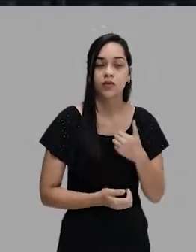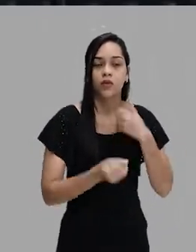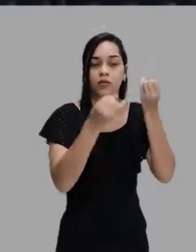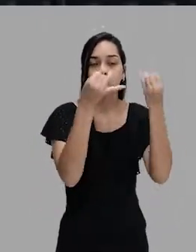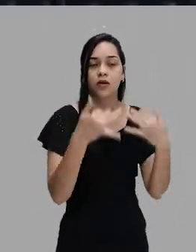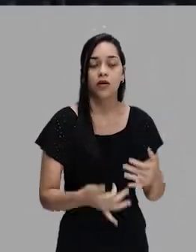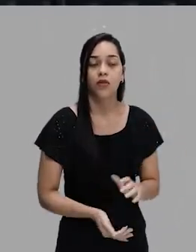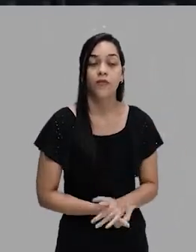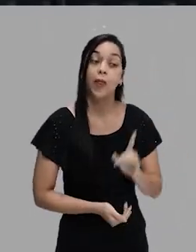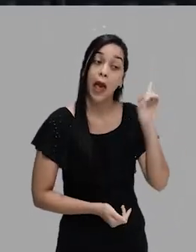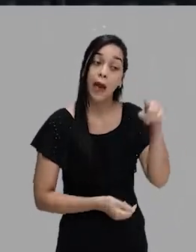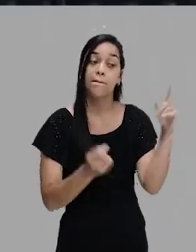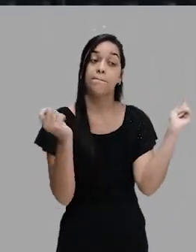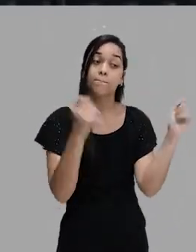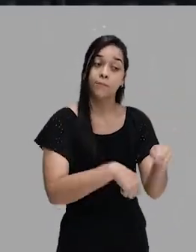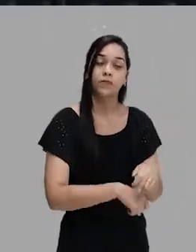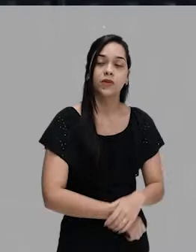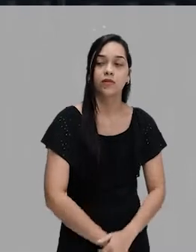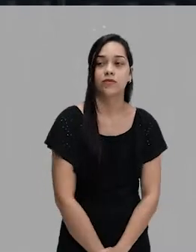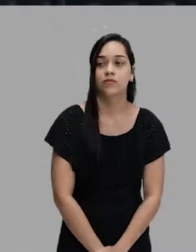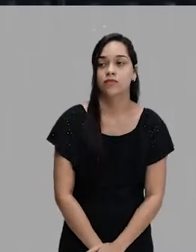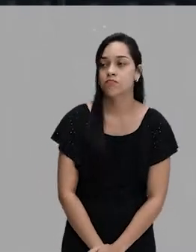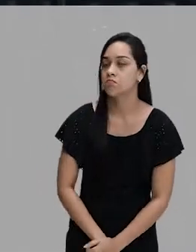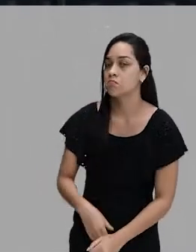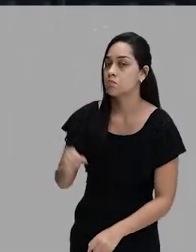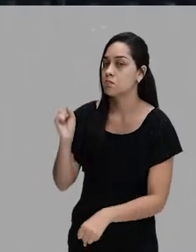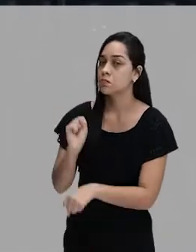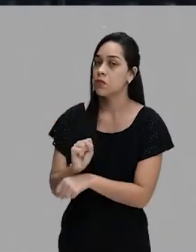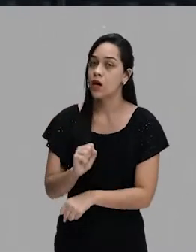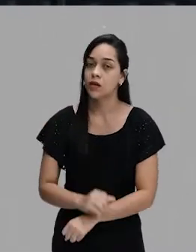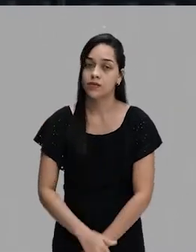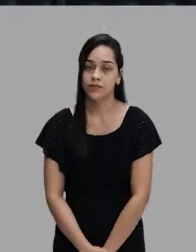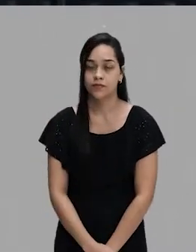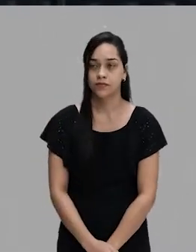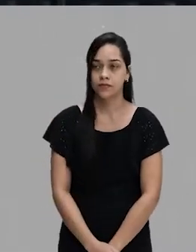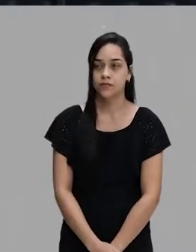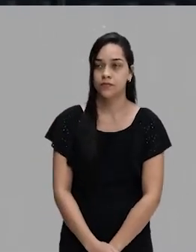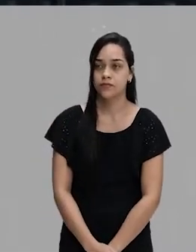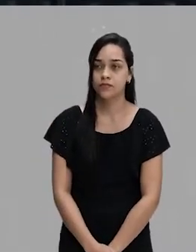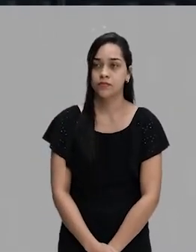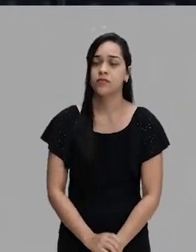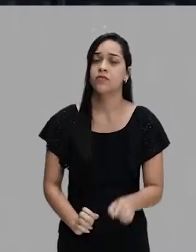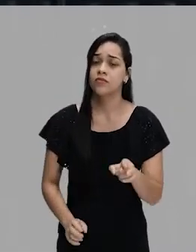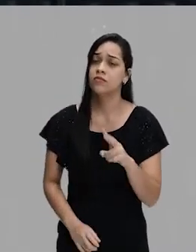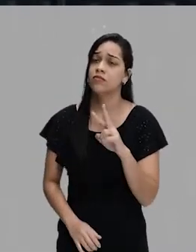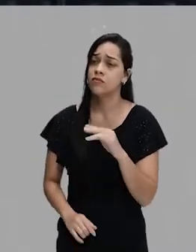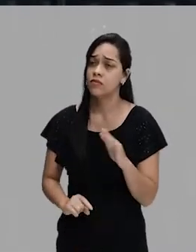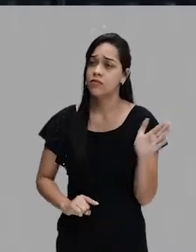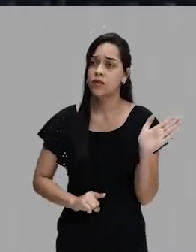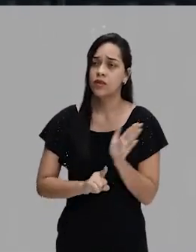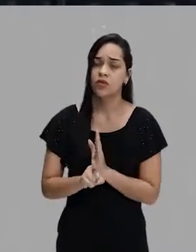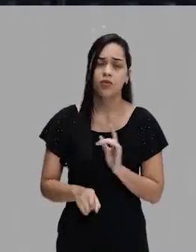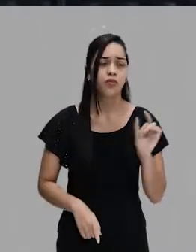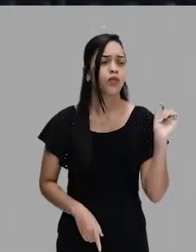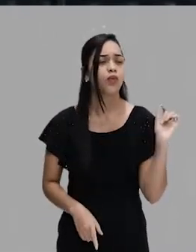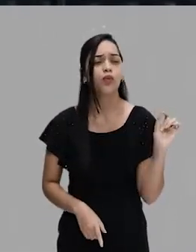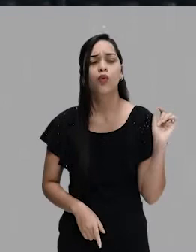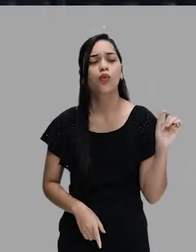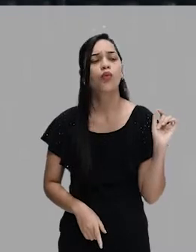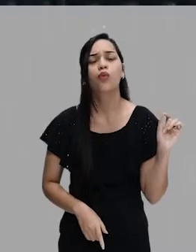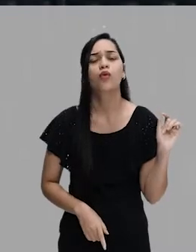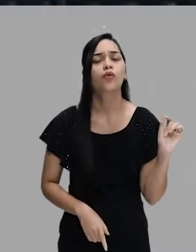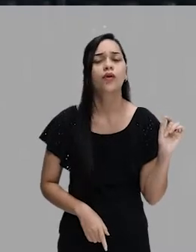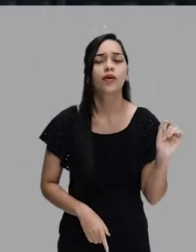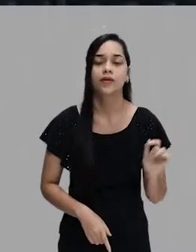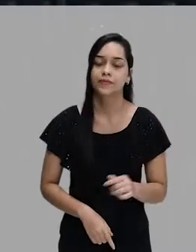vocês. É provável. E silencio. Claro que vocês vão perguntar: o que é provável?